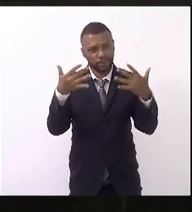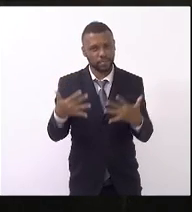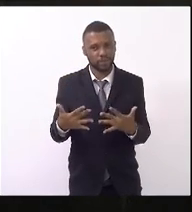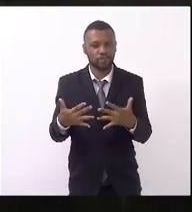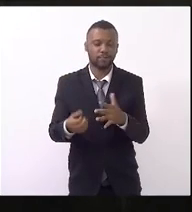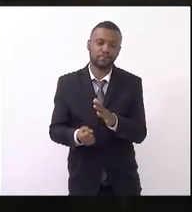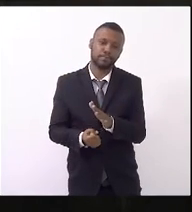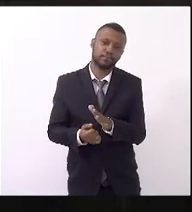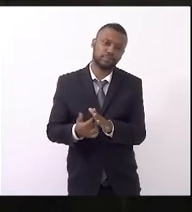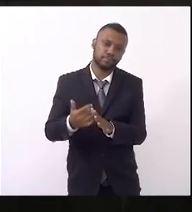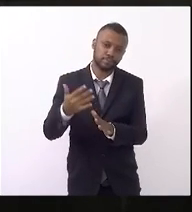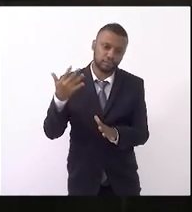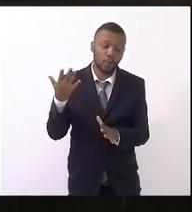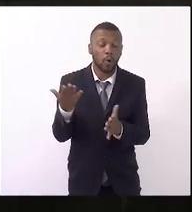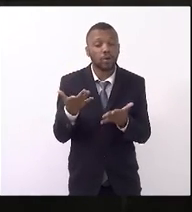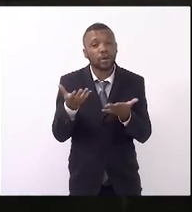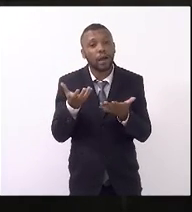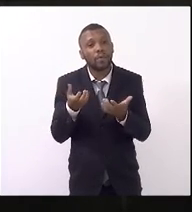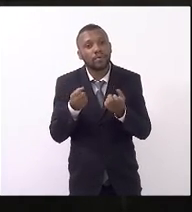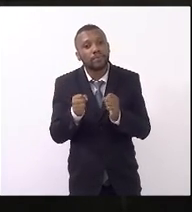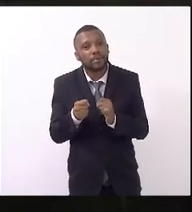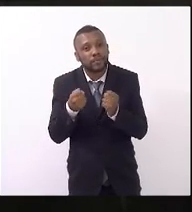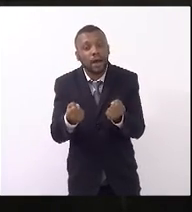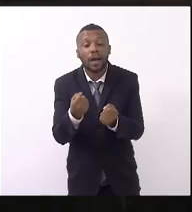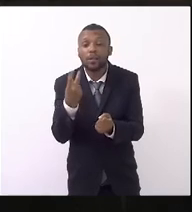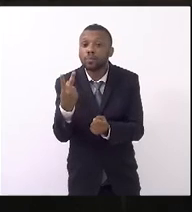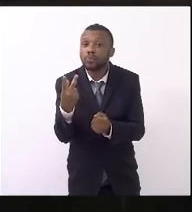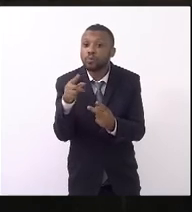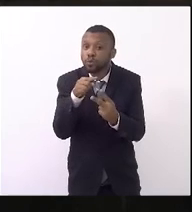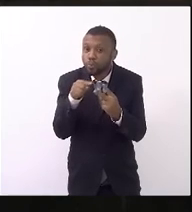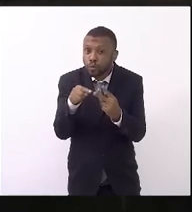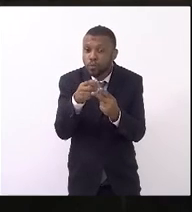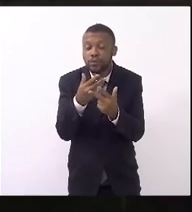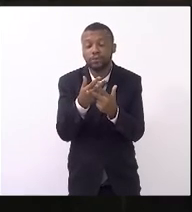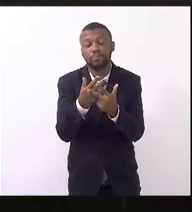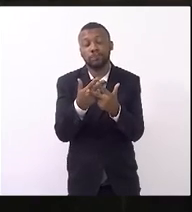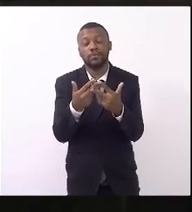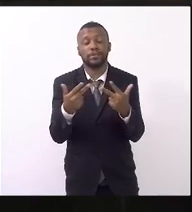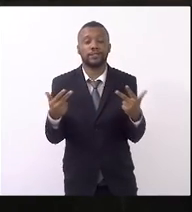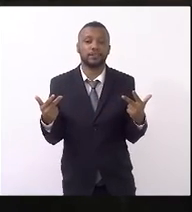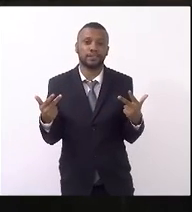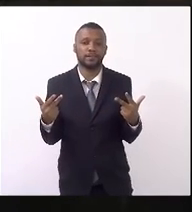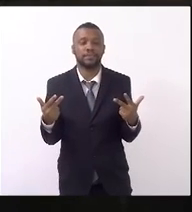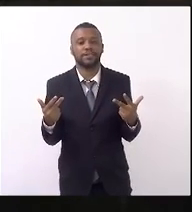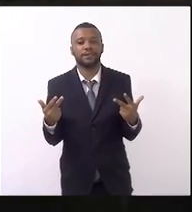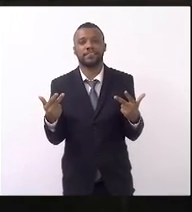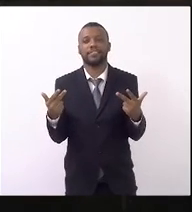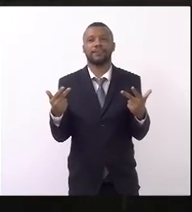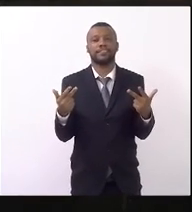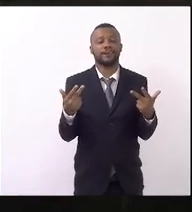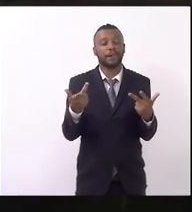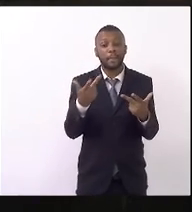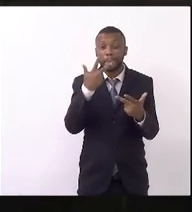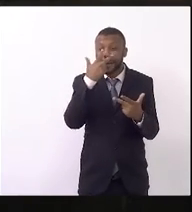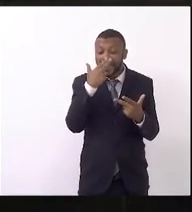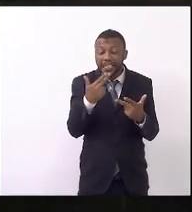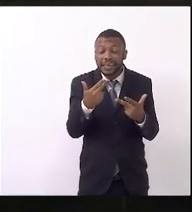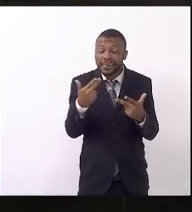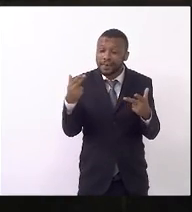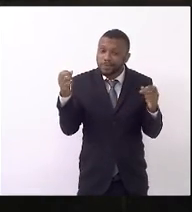quero me dedicar, deputada Célia Jordão, a dois pontos que me parecem